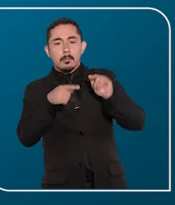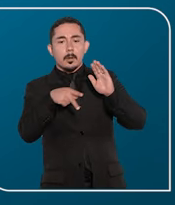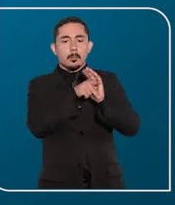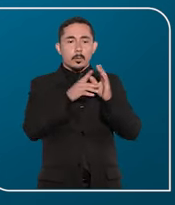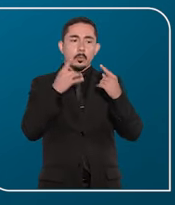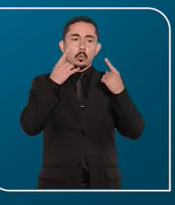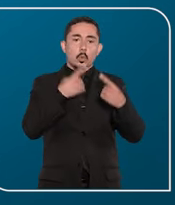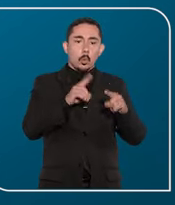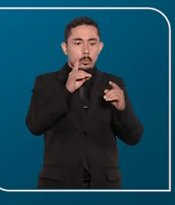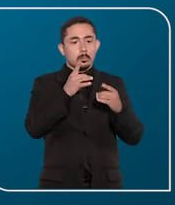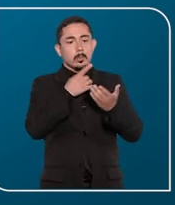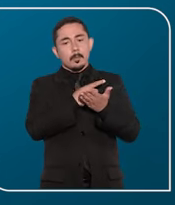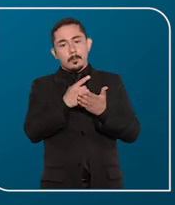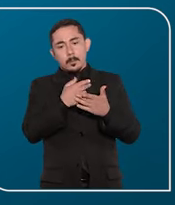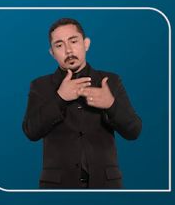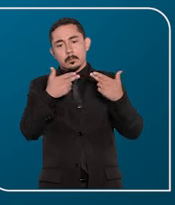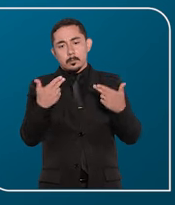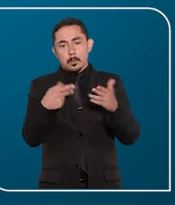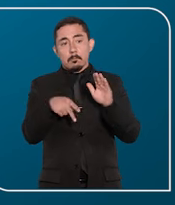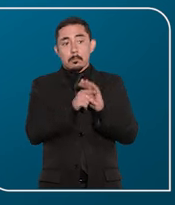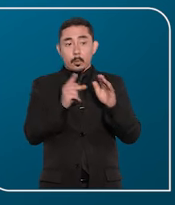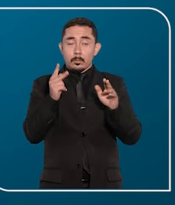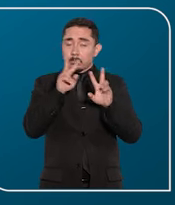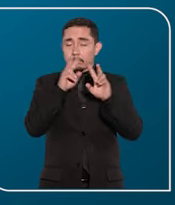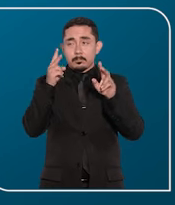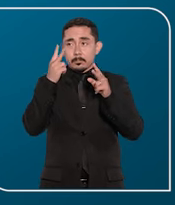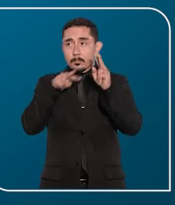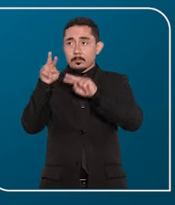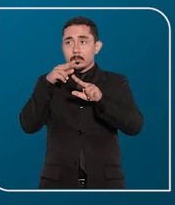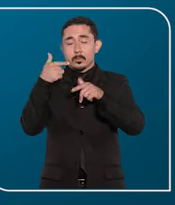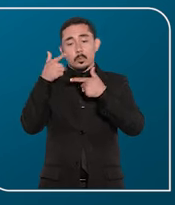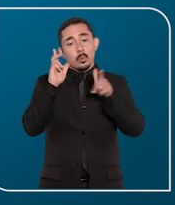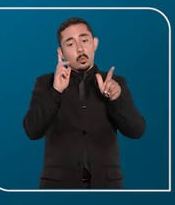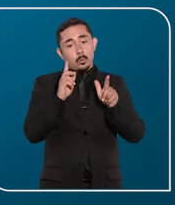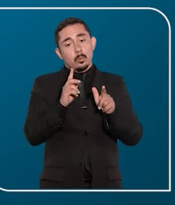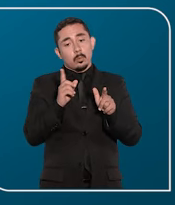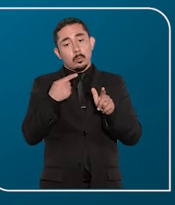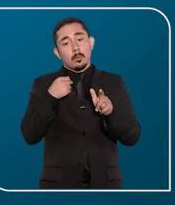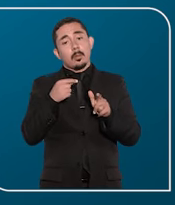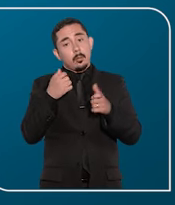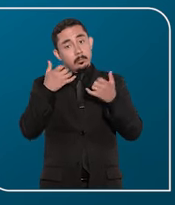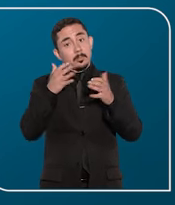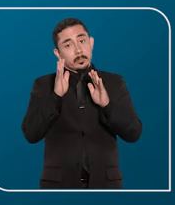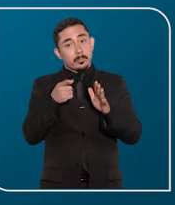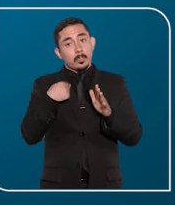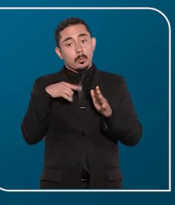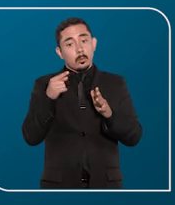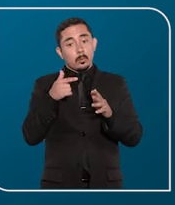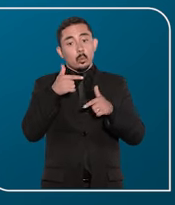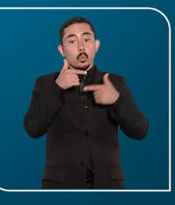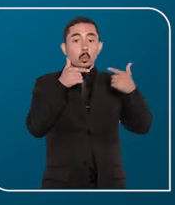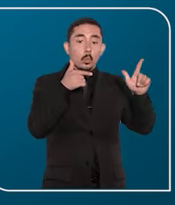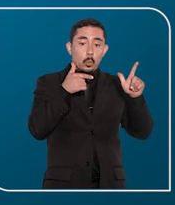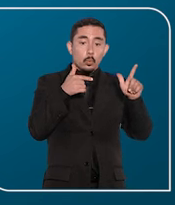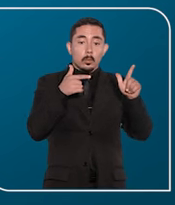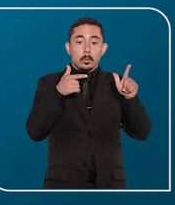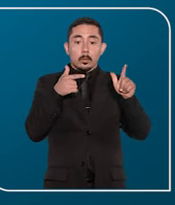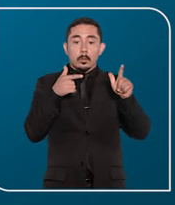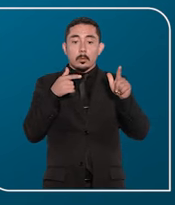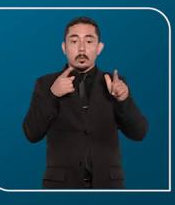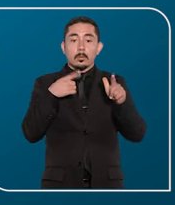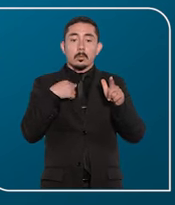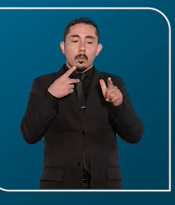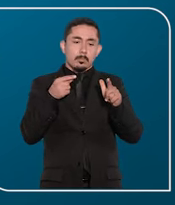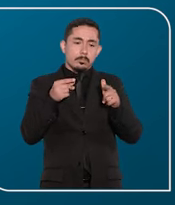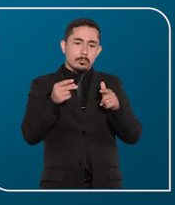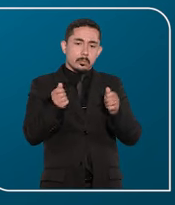ampla defesa sobre um outro viés. Eu te confesso, Fátima, que eu já estive do outro lado da força, vamos dizer assim. Eu já estive por muito tempo junto